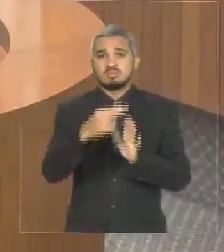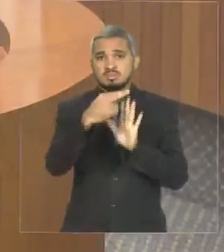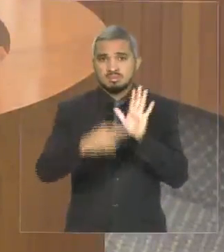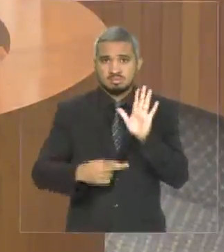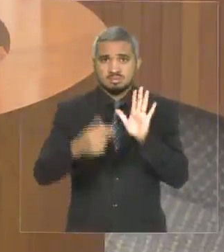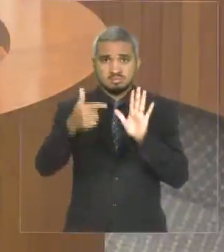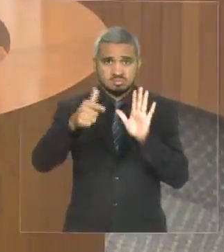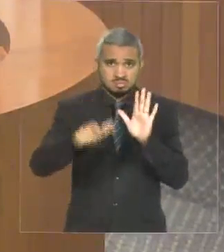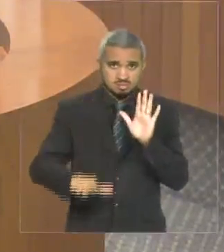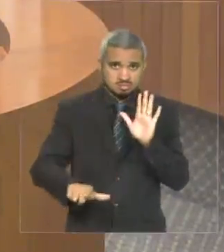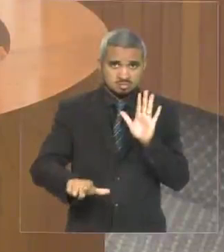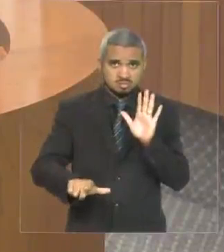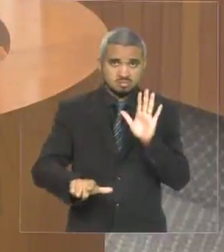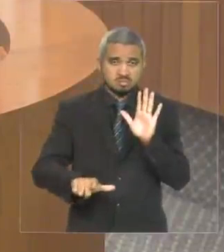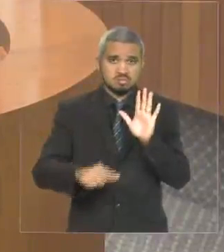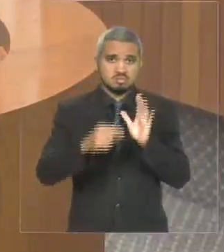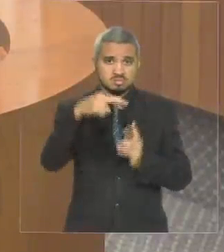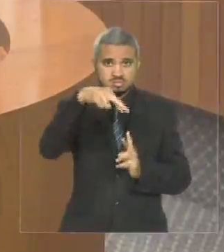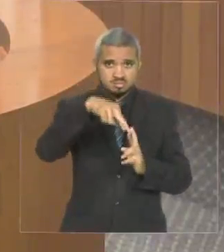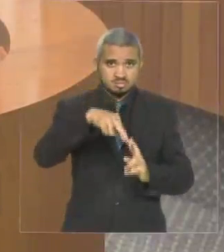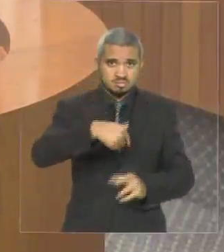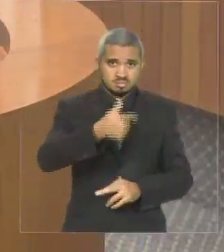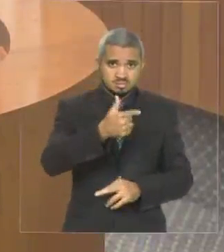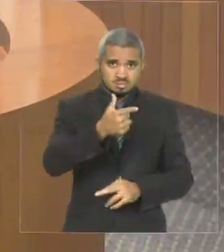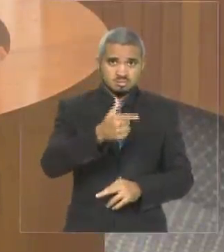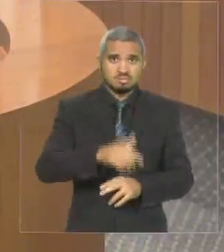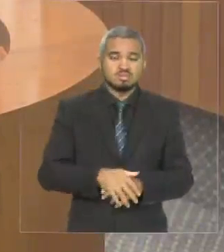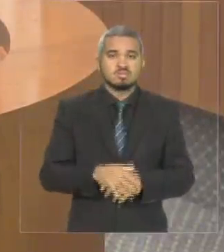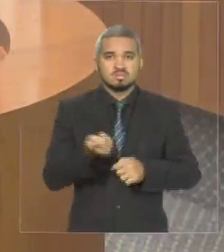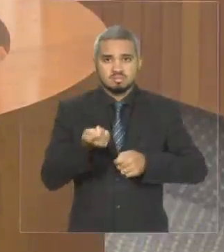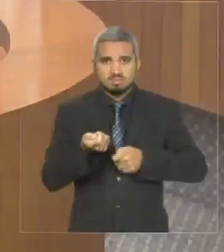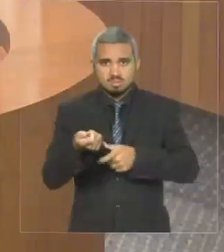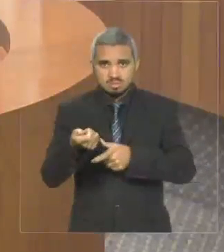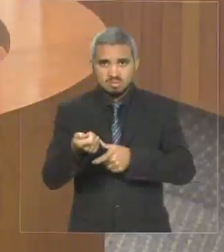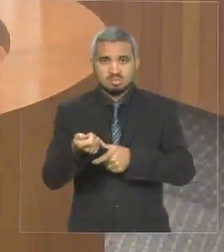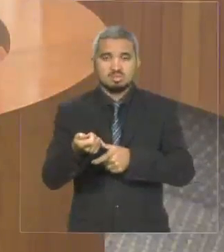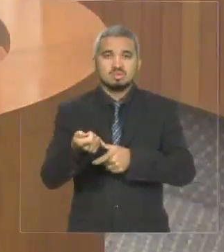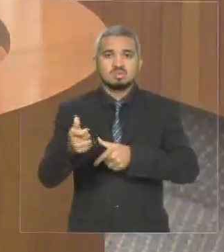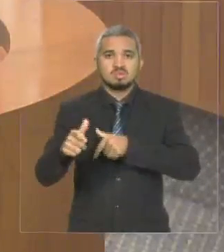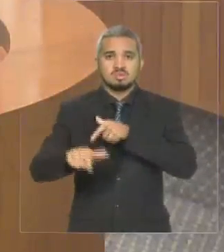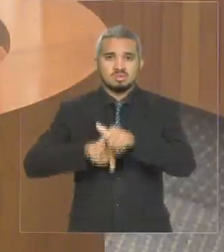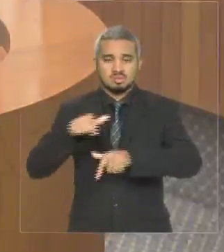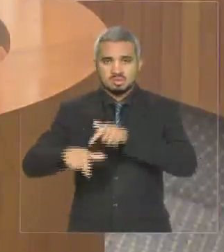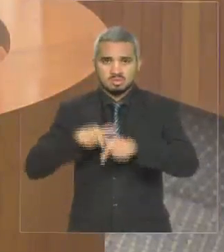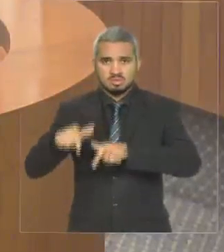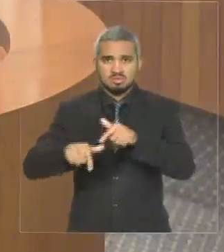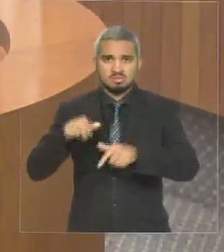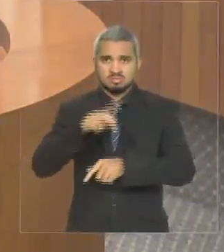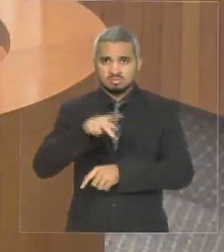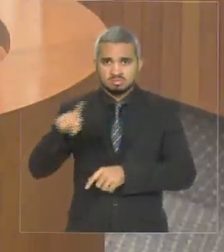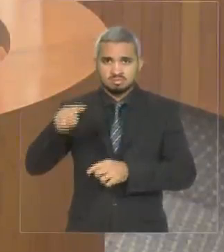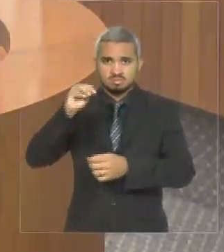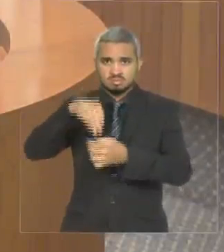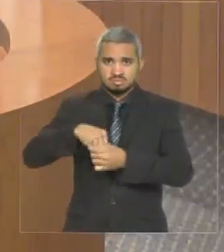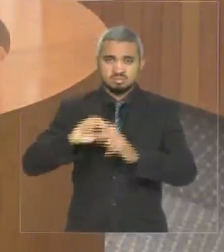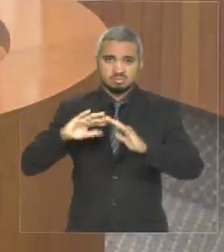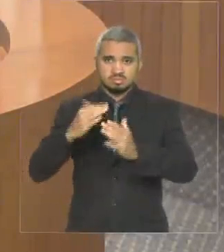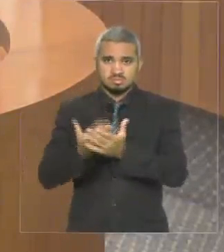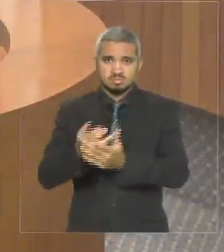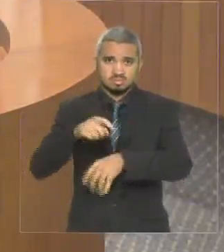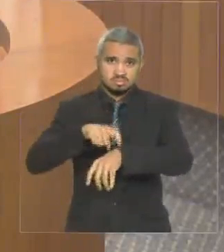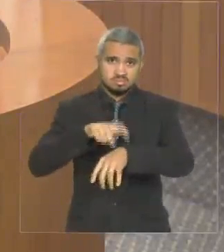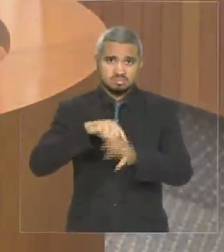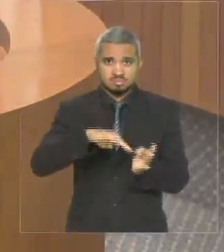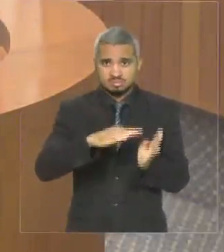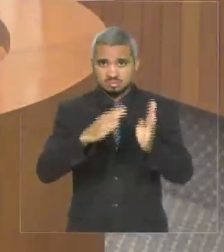novamente. Parágrafo 2º. A gratificação por exercício em unidade de ensino de tempo integral, de que trata o